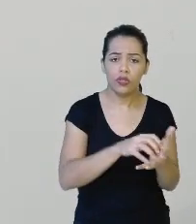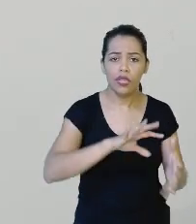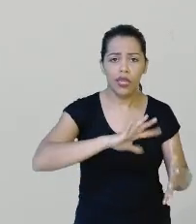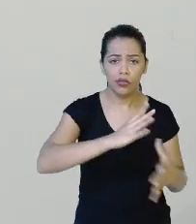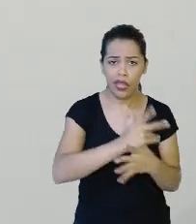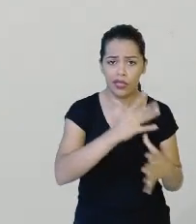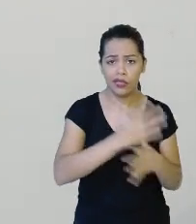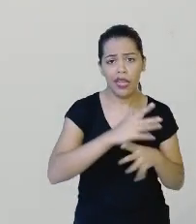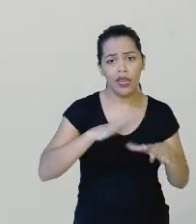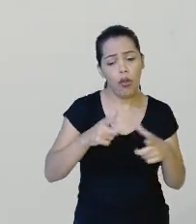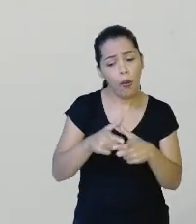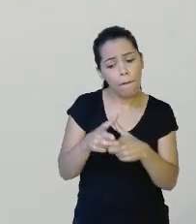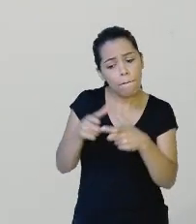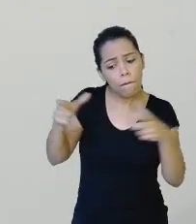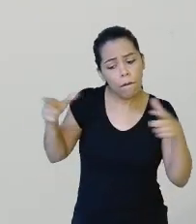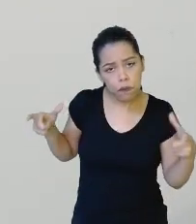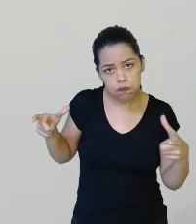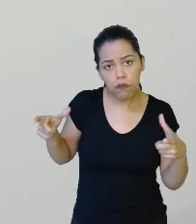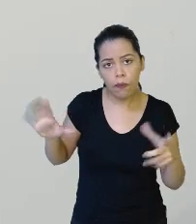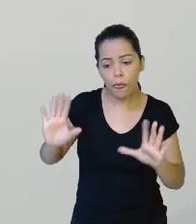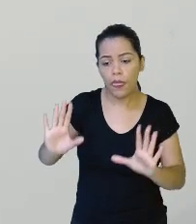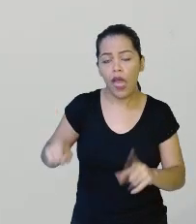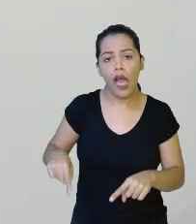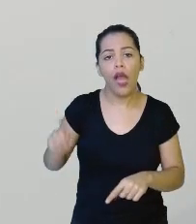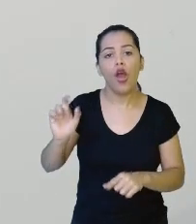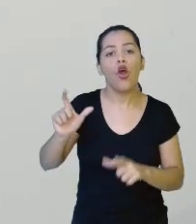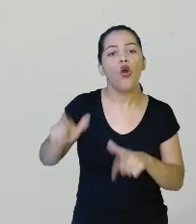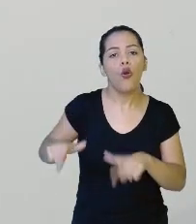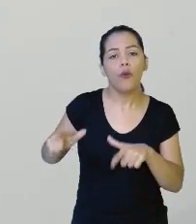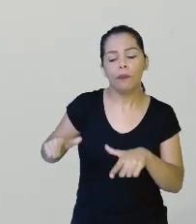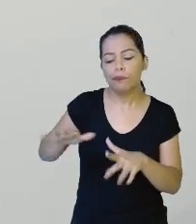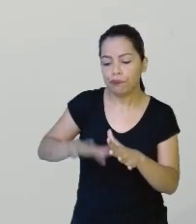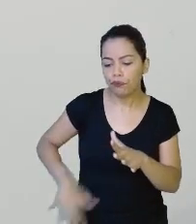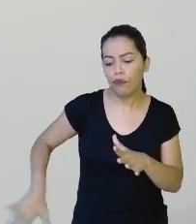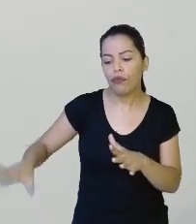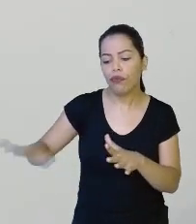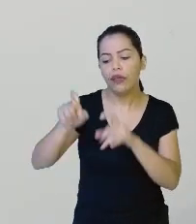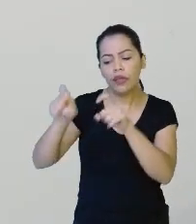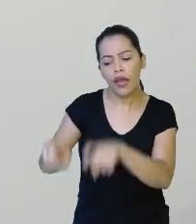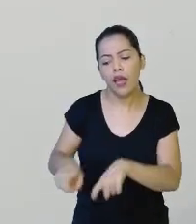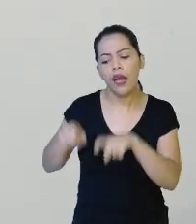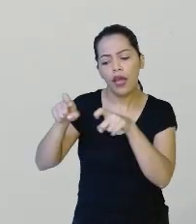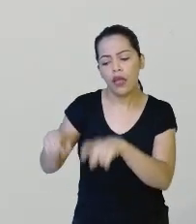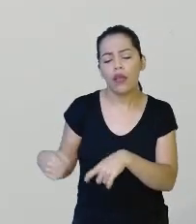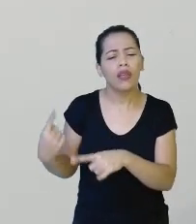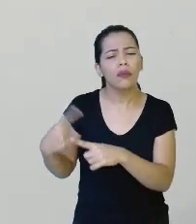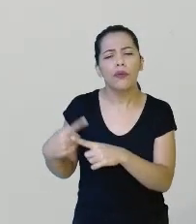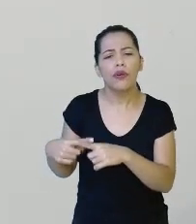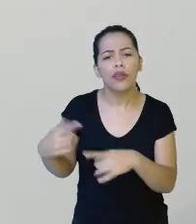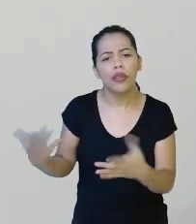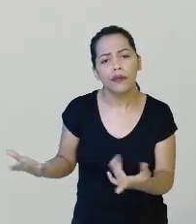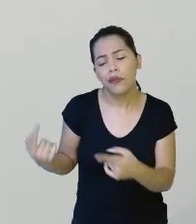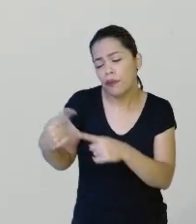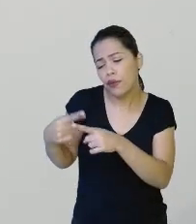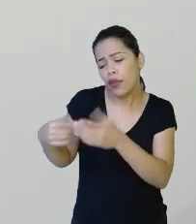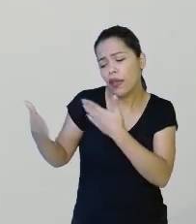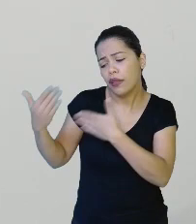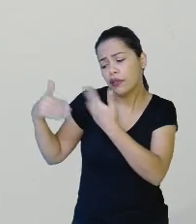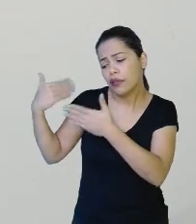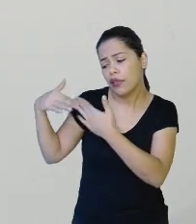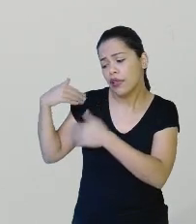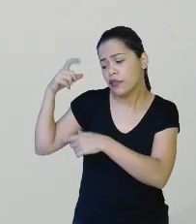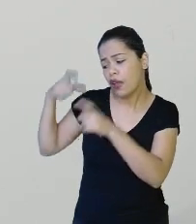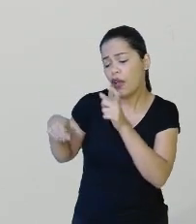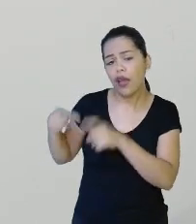dos quilombos, eles são localizados em áreas rurais. Por quê? Pela sua descendência, mas como foi falado, eu falei no início da